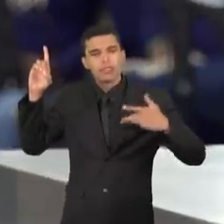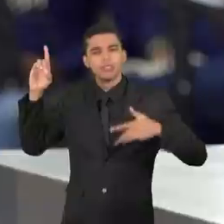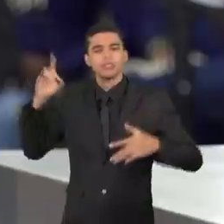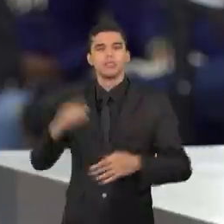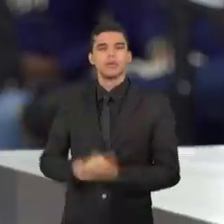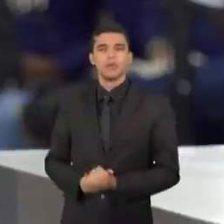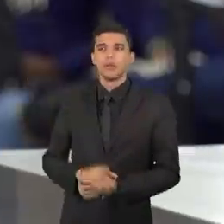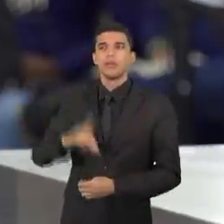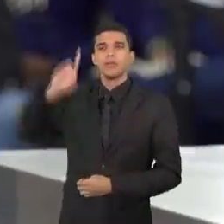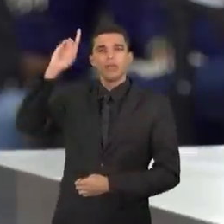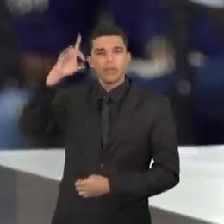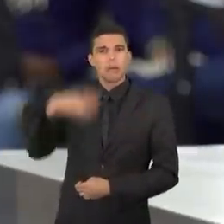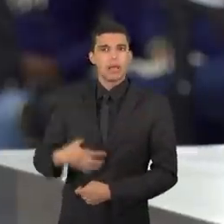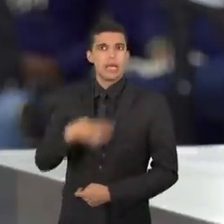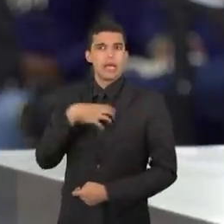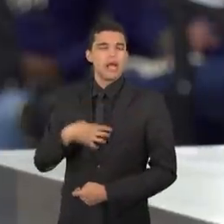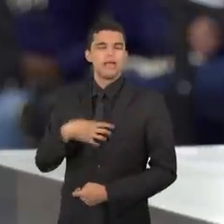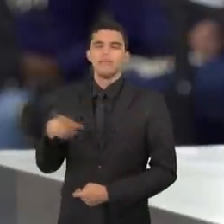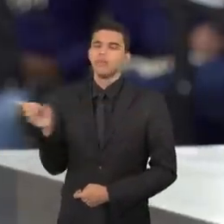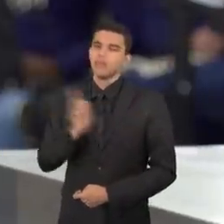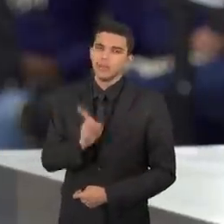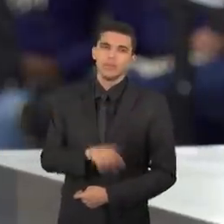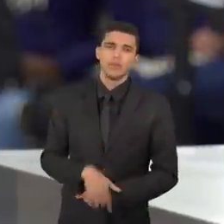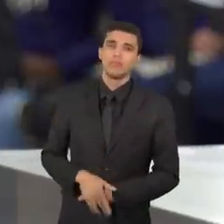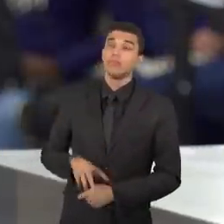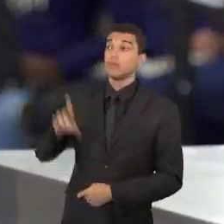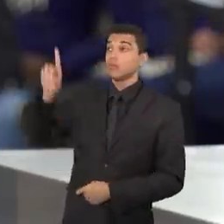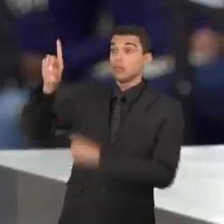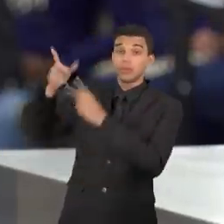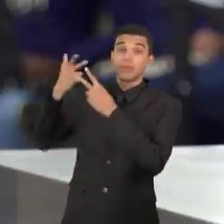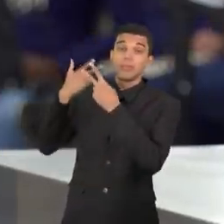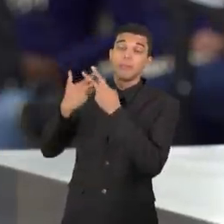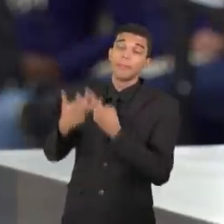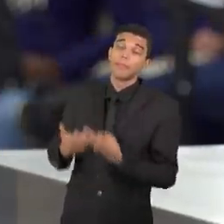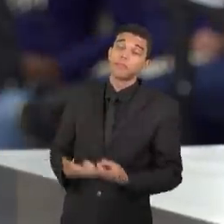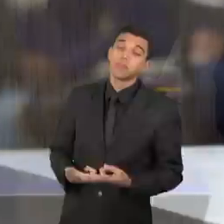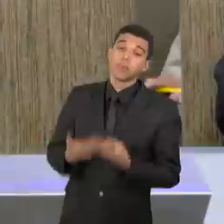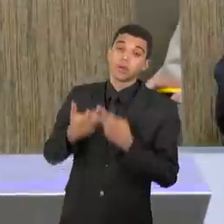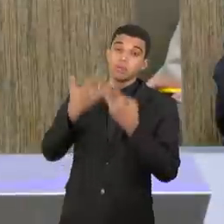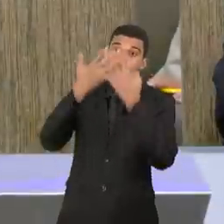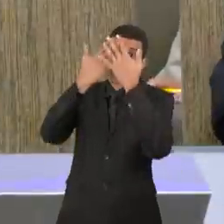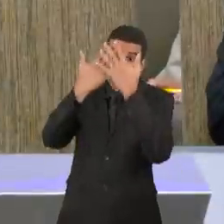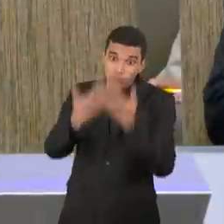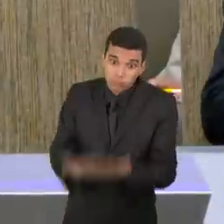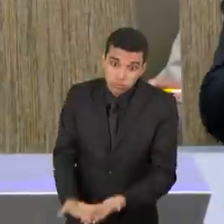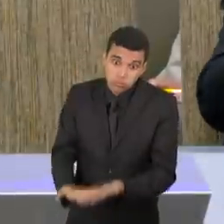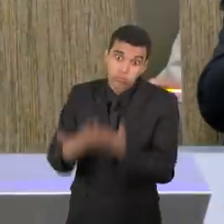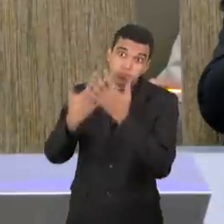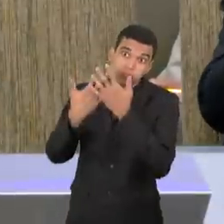em irar-se e grande em beneficência, e se